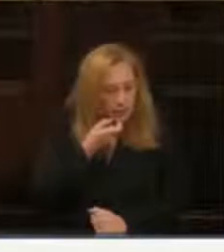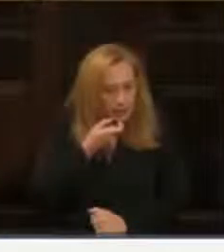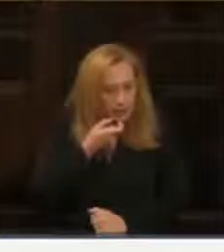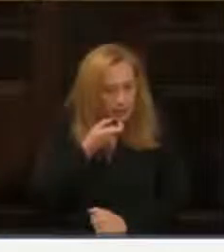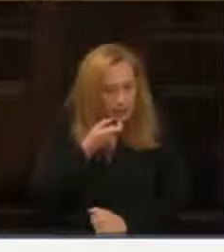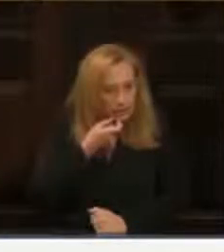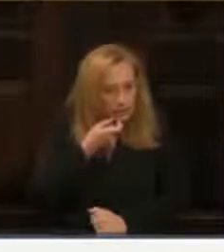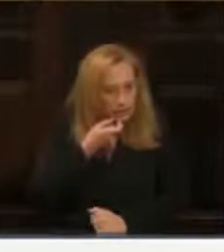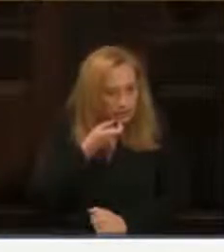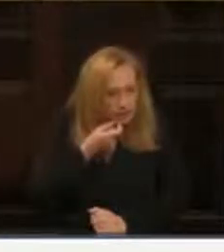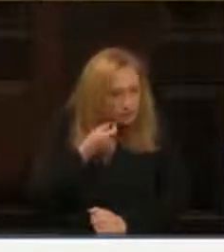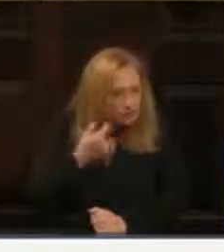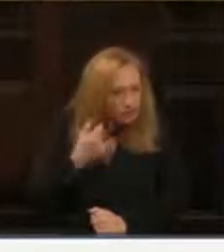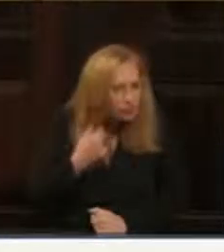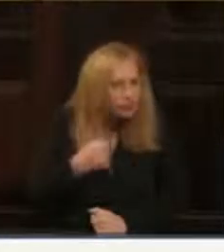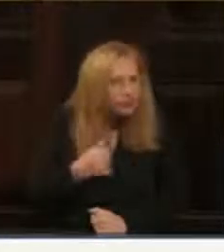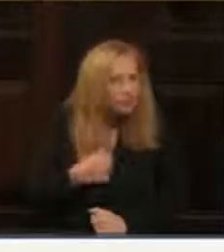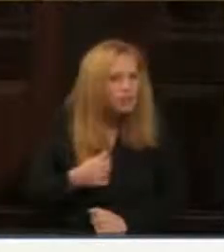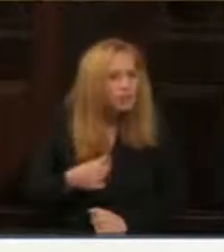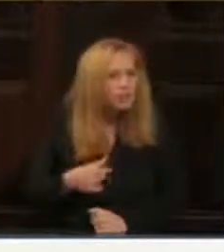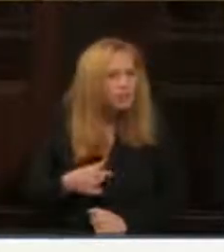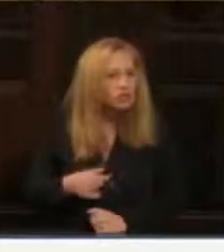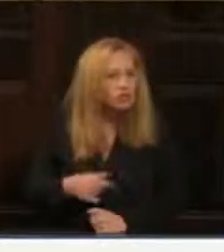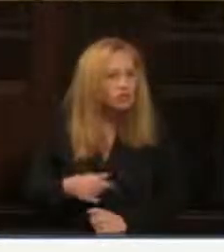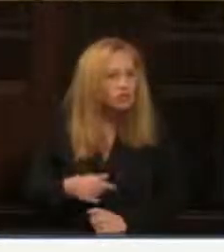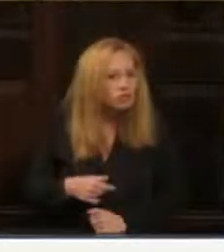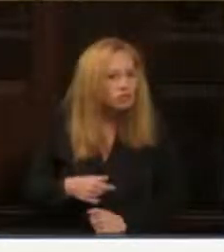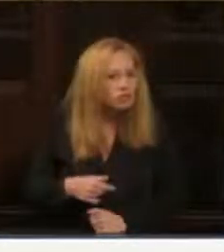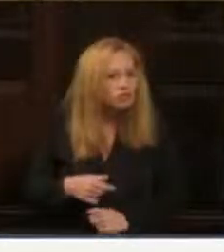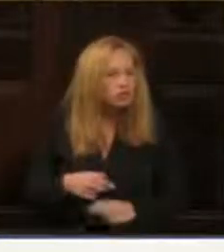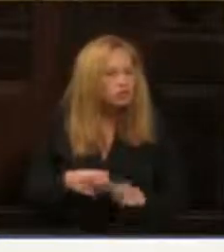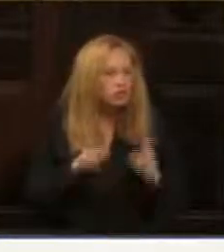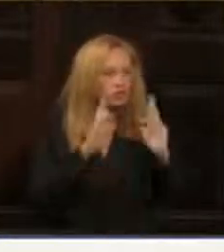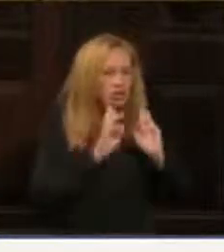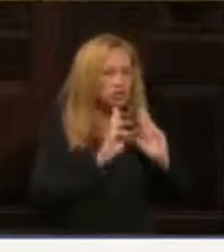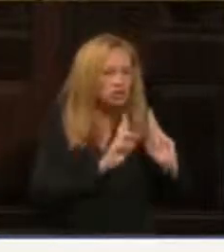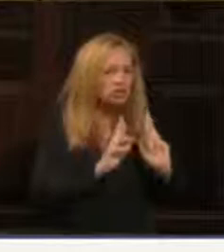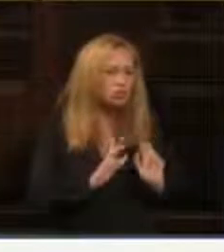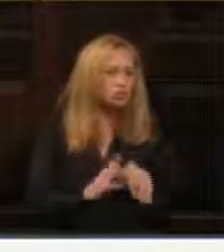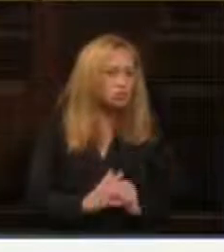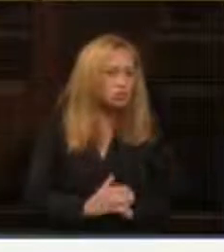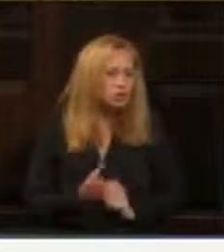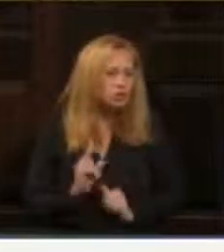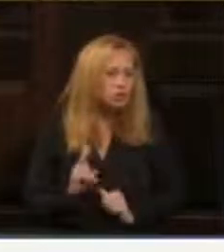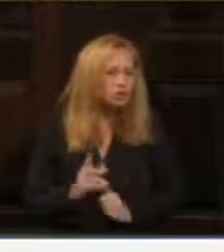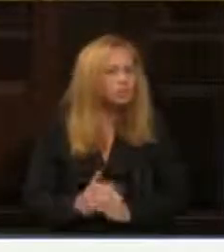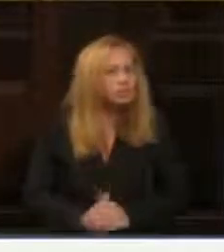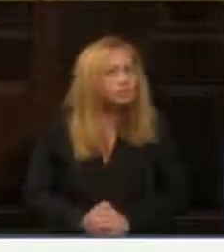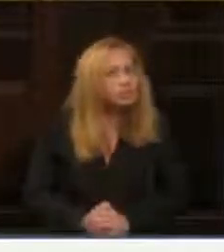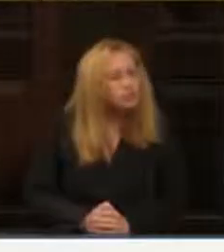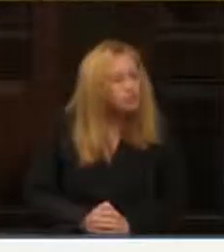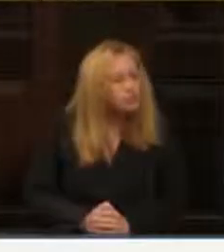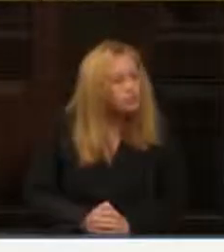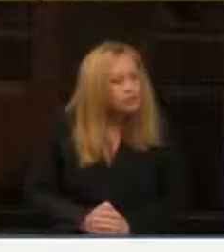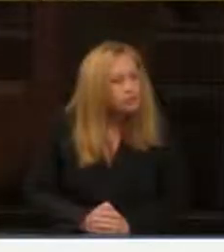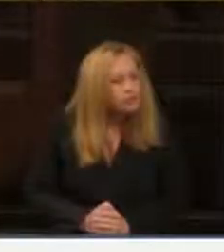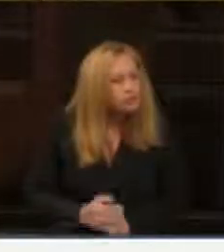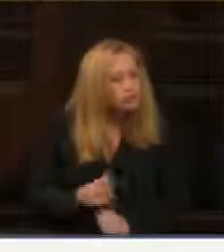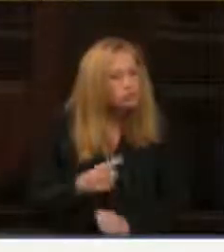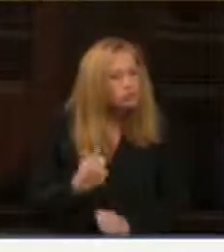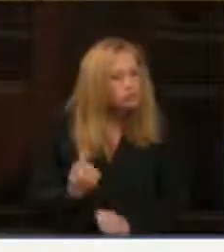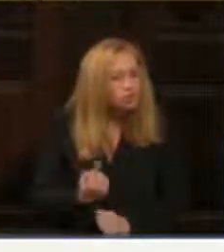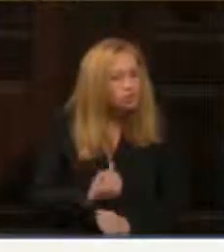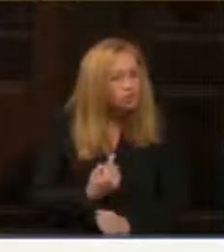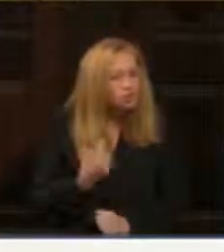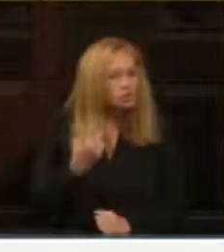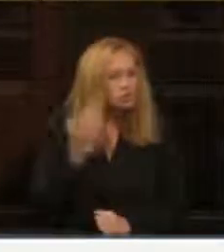para que as nações mantenham relações respeitosas entre si desde sempre. A gente tem uma compreensão que o